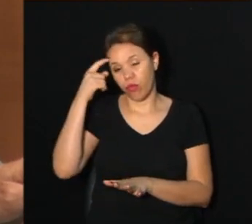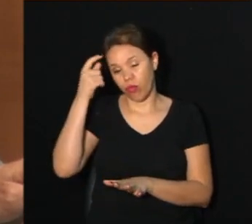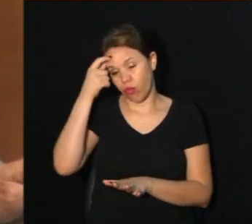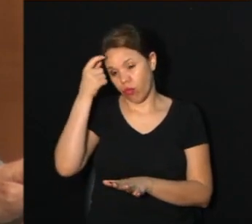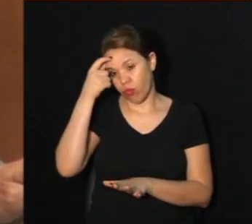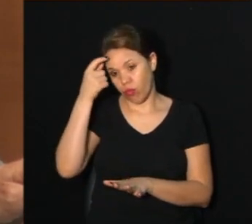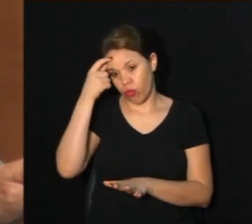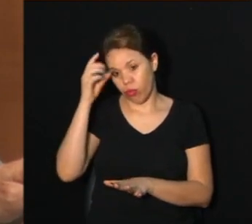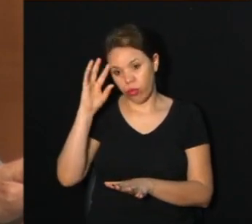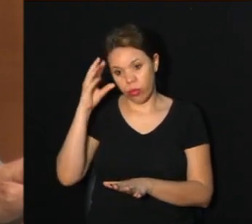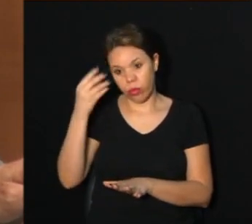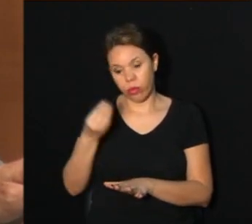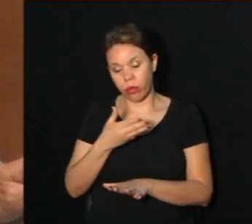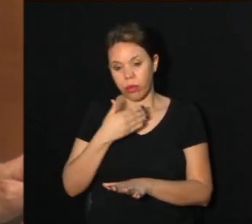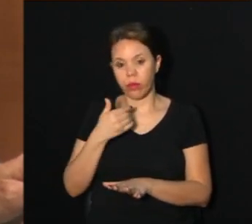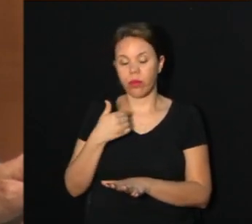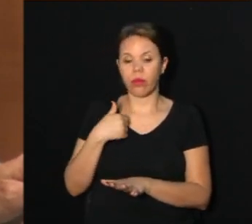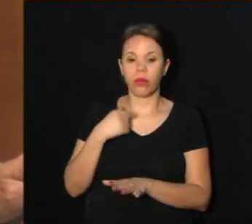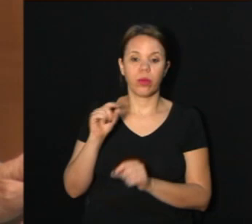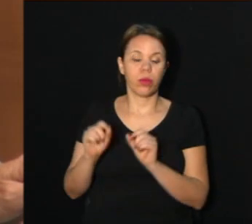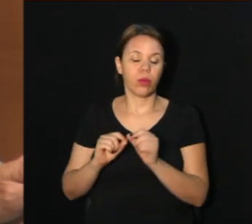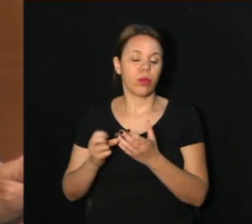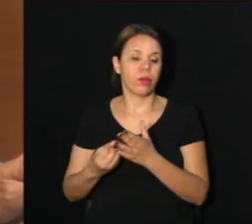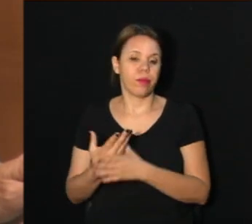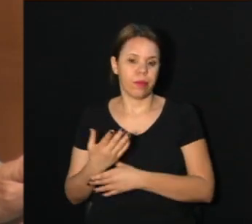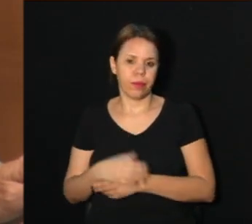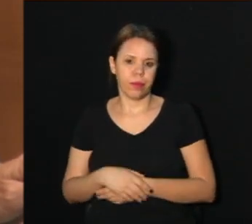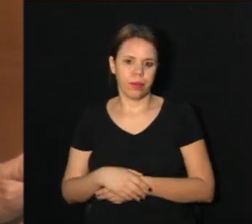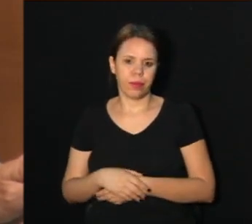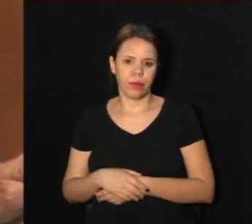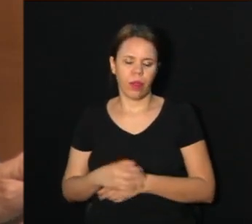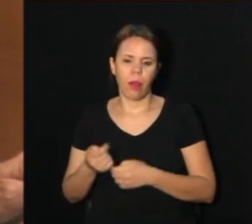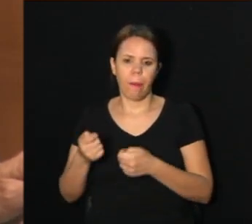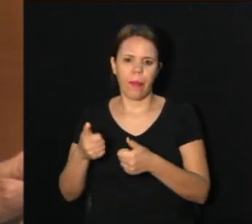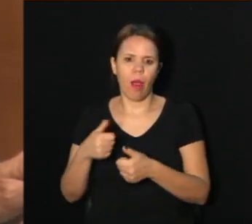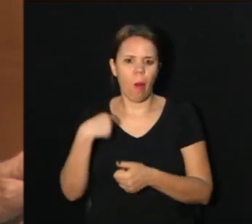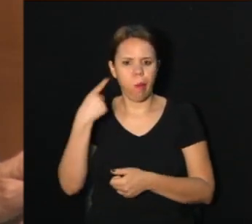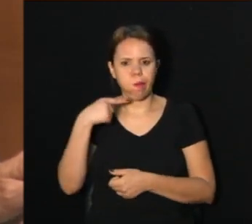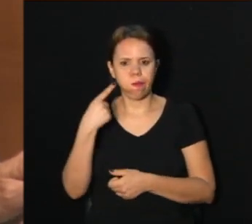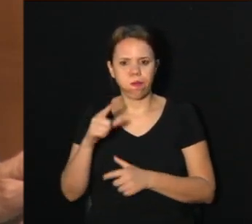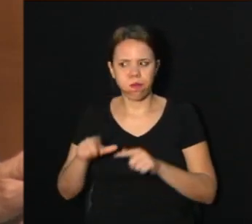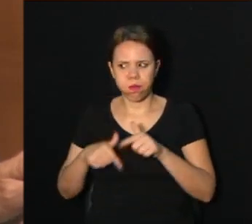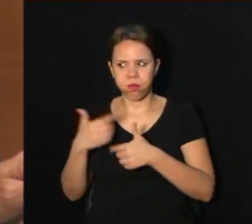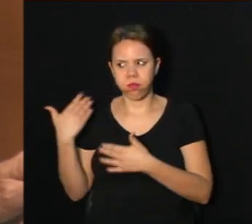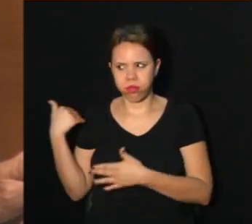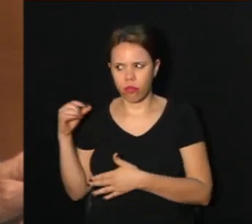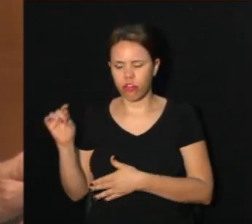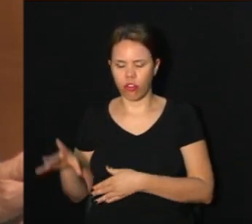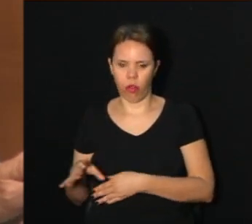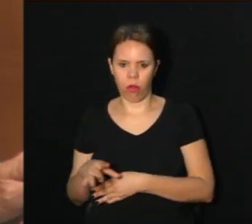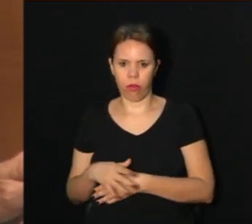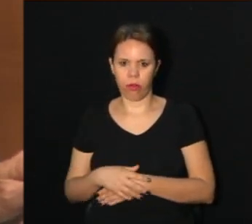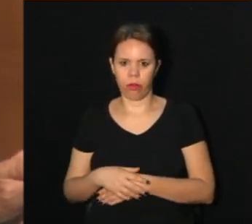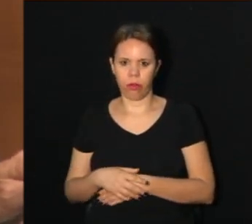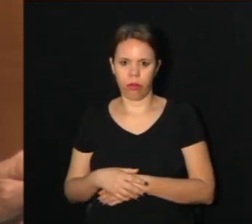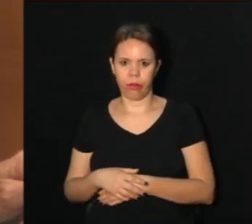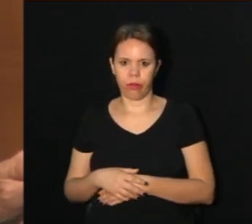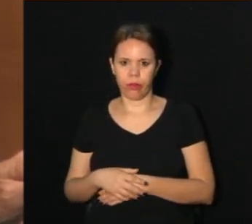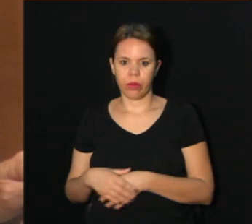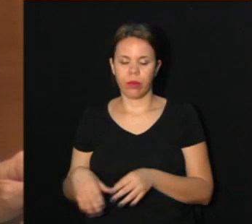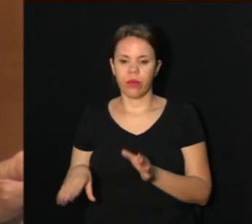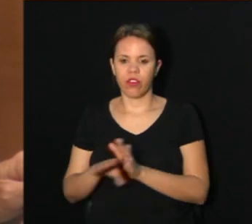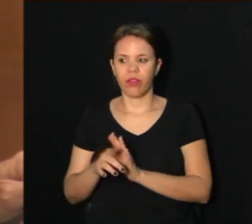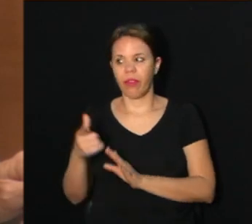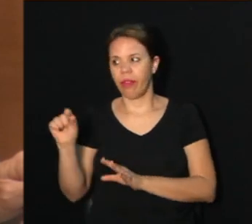entendo pelo novo CPC, o que ocorre? Sucumbência do advogado que atuou. Não chegam a